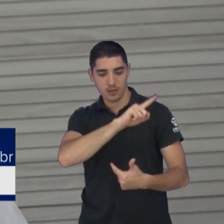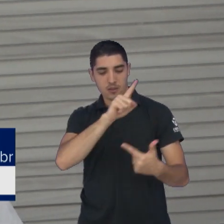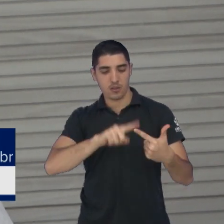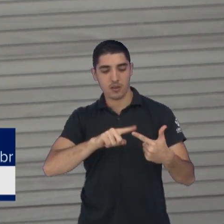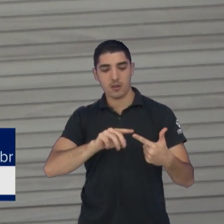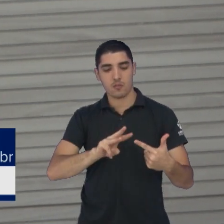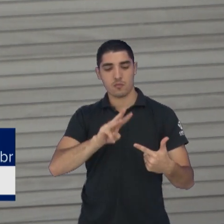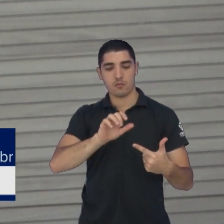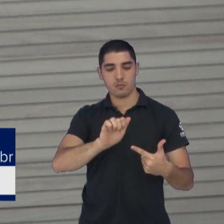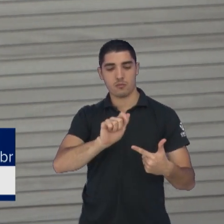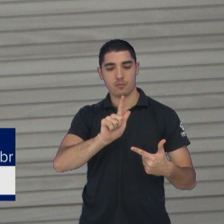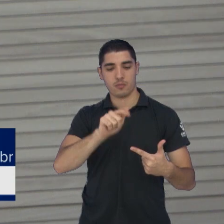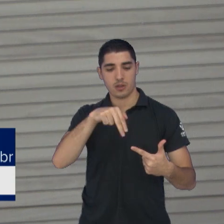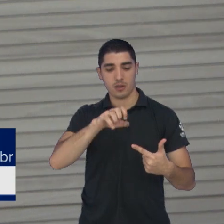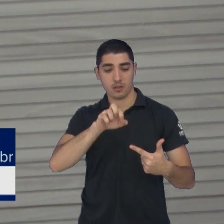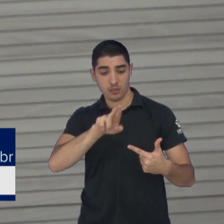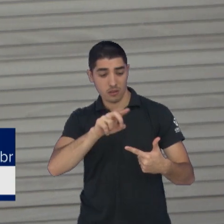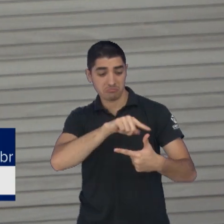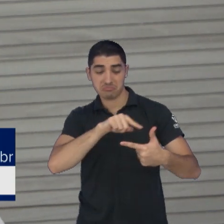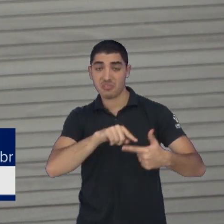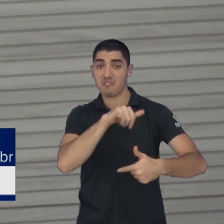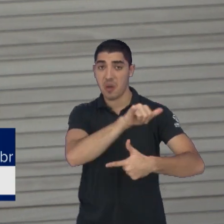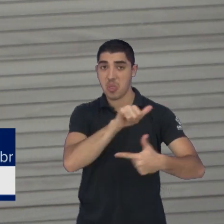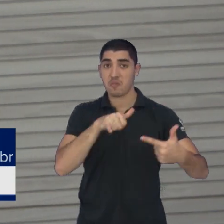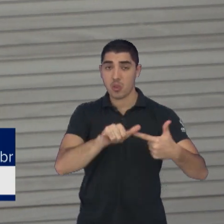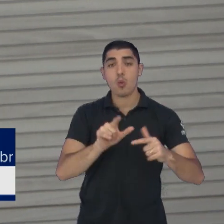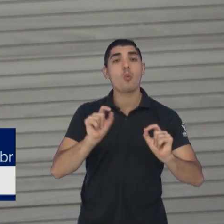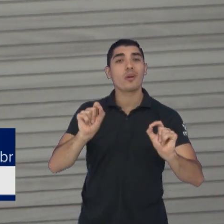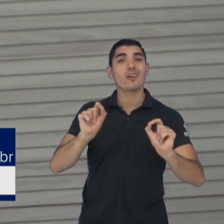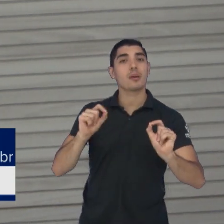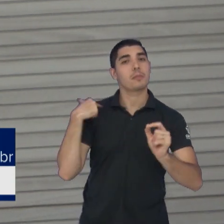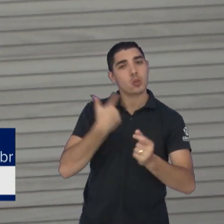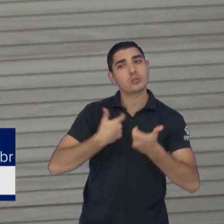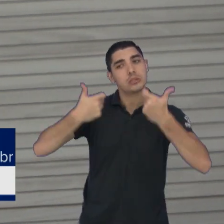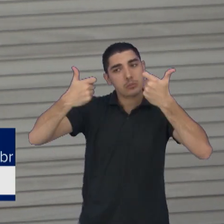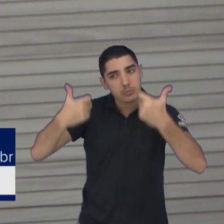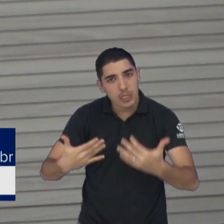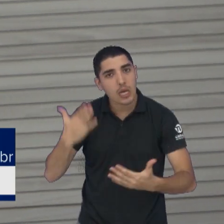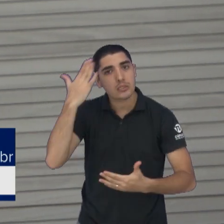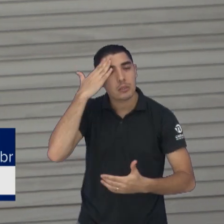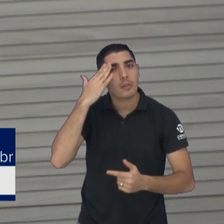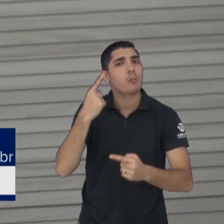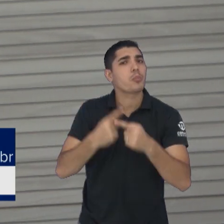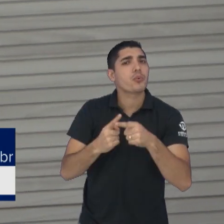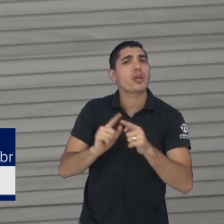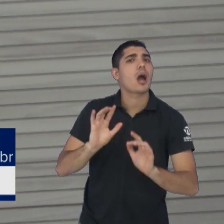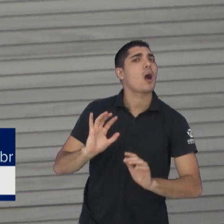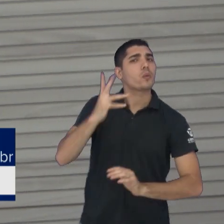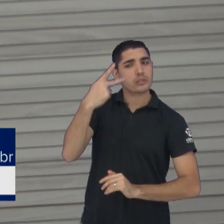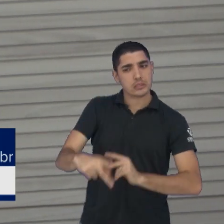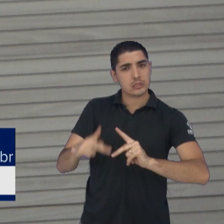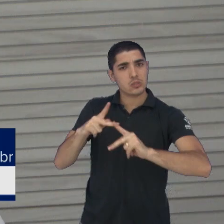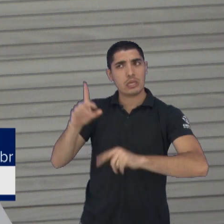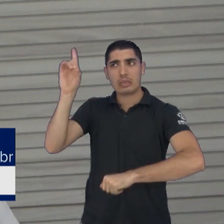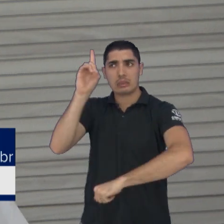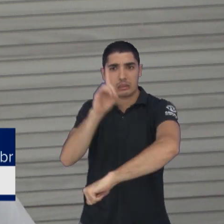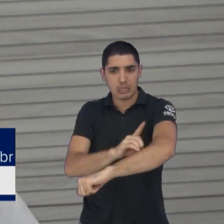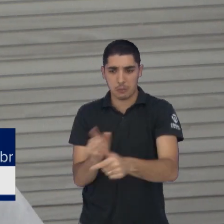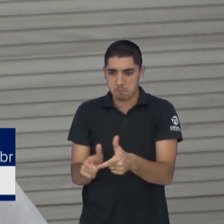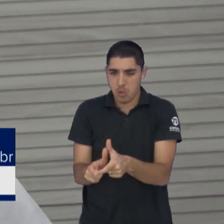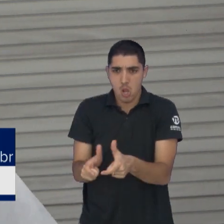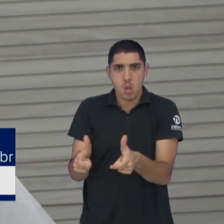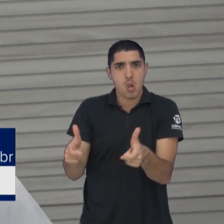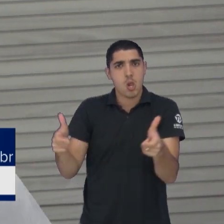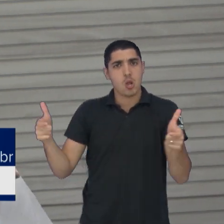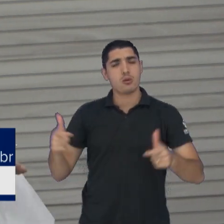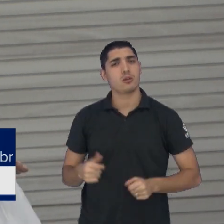sobre essa crise que está a cidade com relação à dengue e o caso de Covid também. Infelizmente, ficamos sabendo,